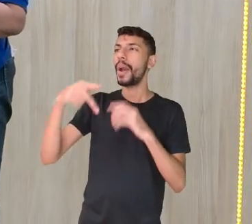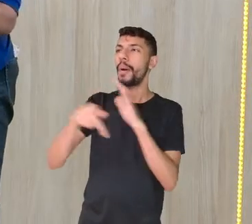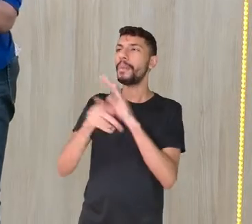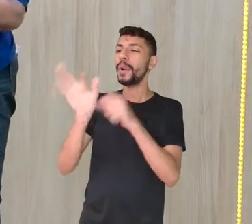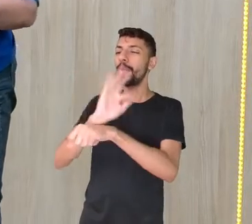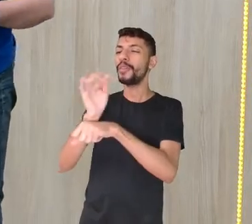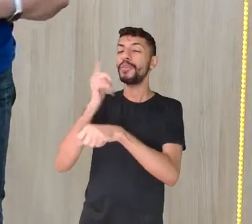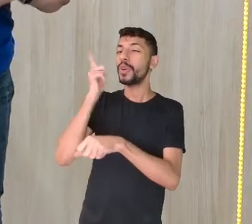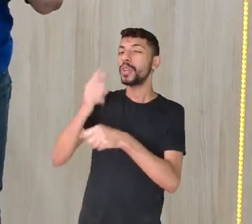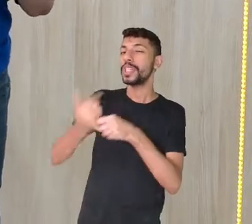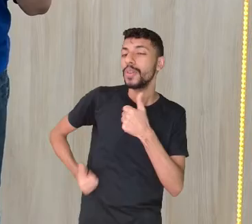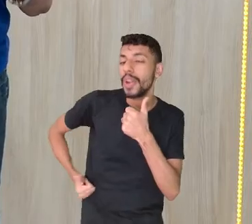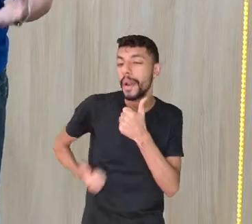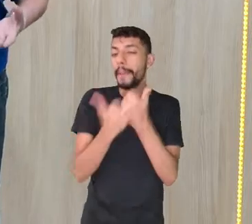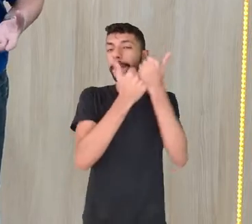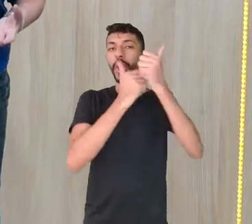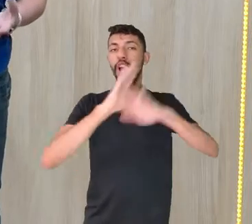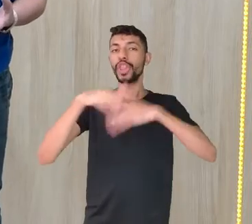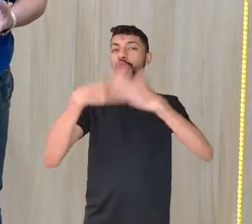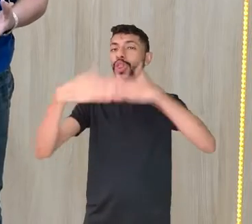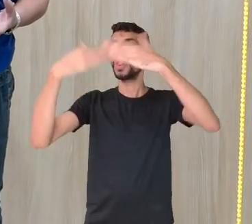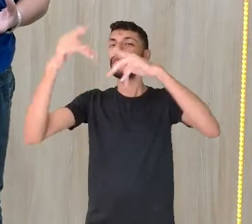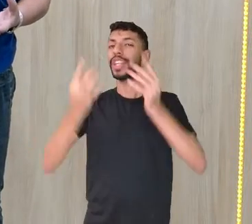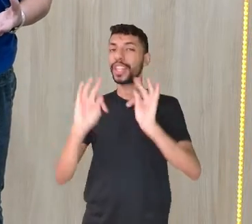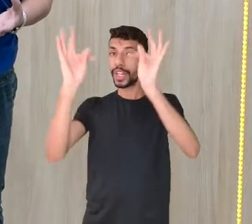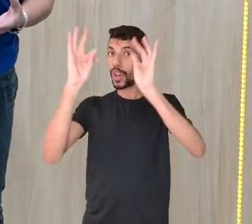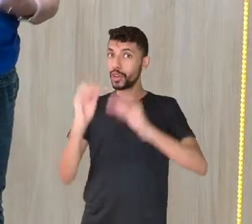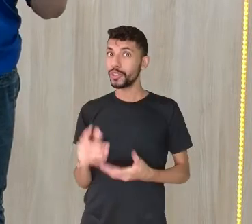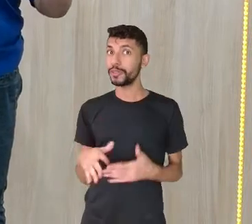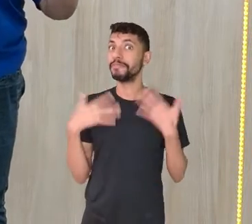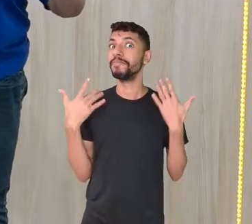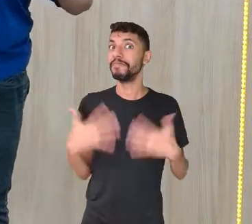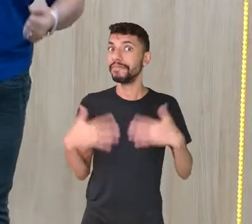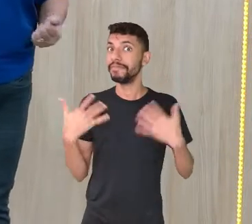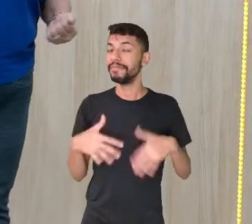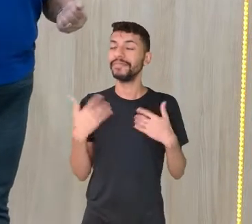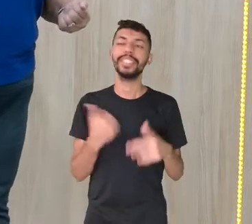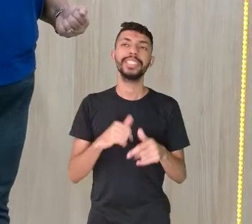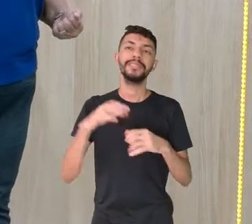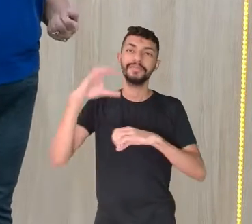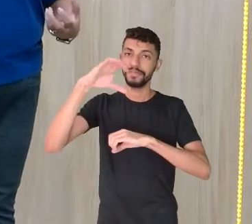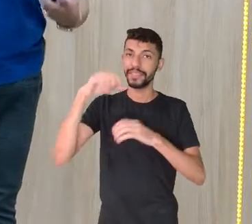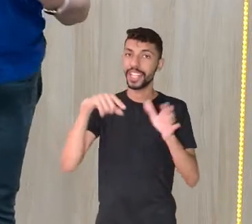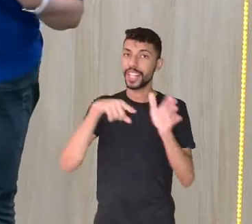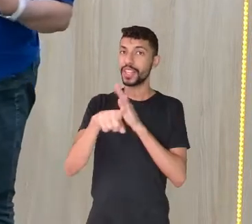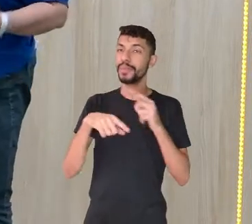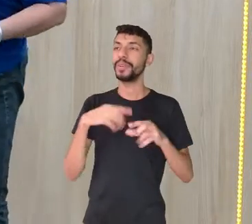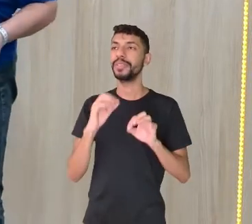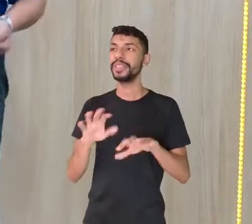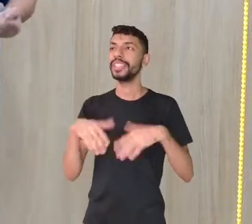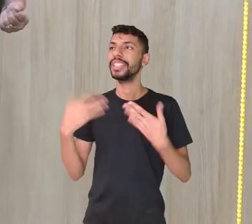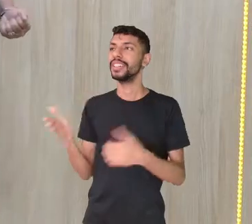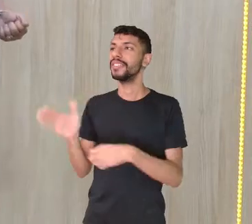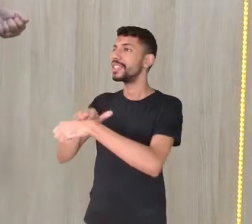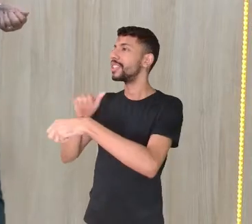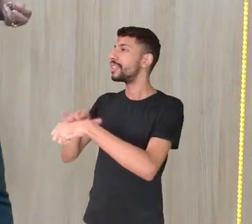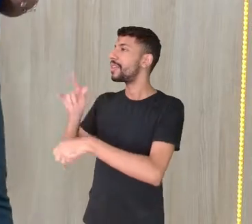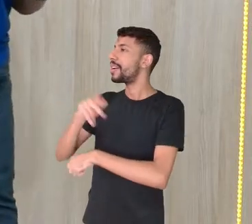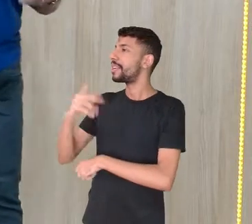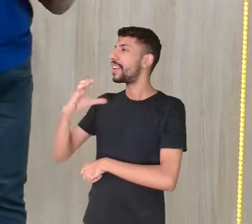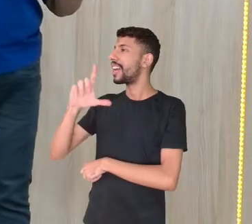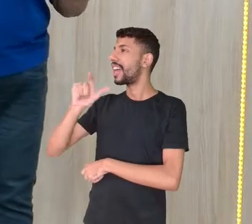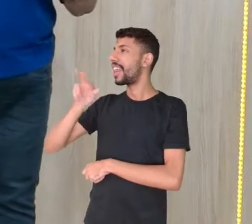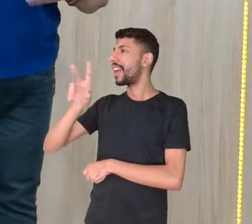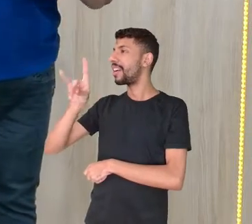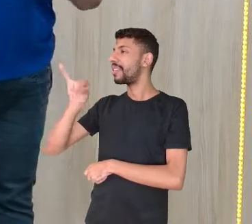que impulsionou todos esses avanços tecnológicos? Então, aí vai o meu questionamento. Eu vou chamar a professora Cláudia, para a